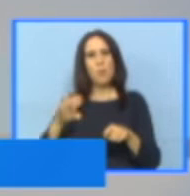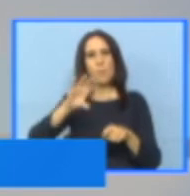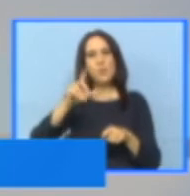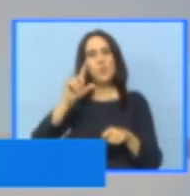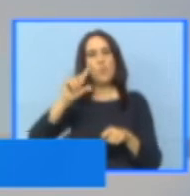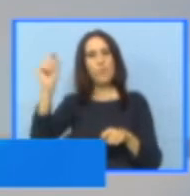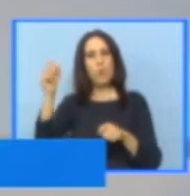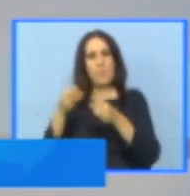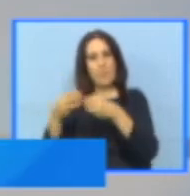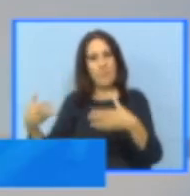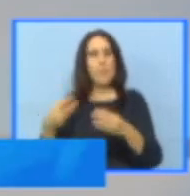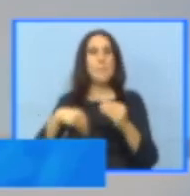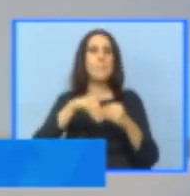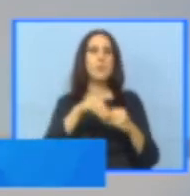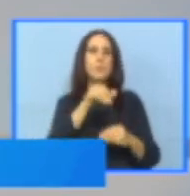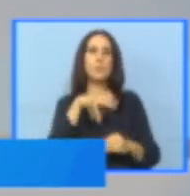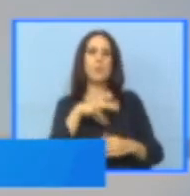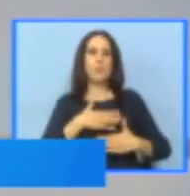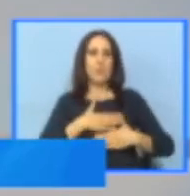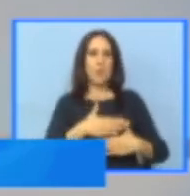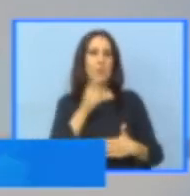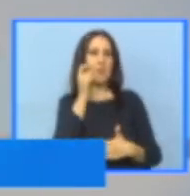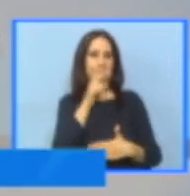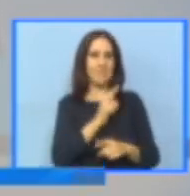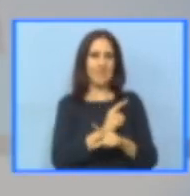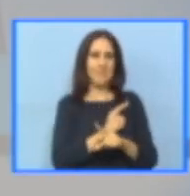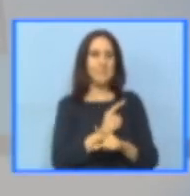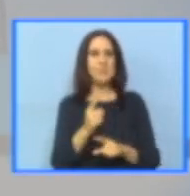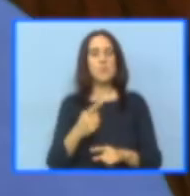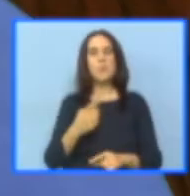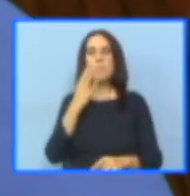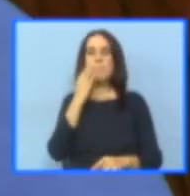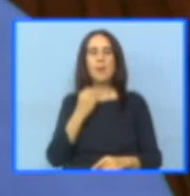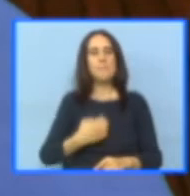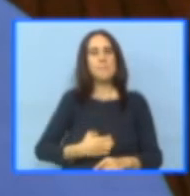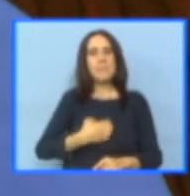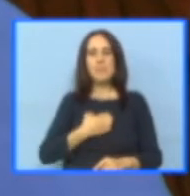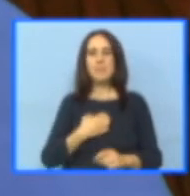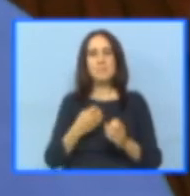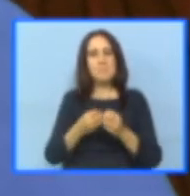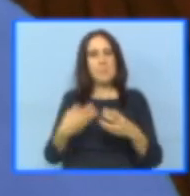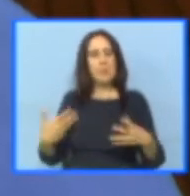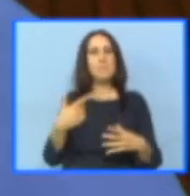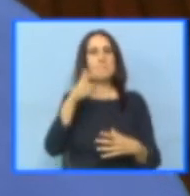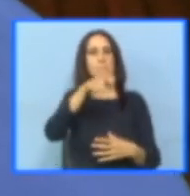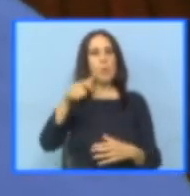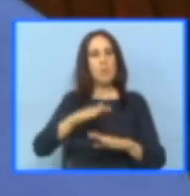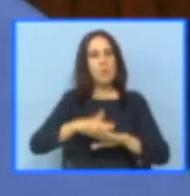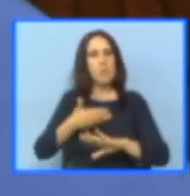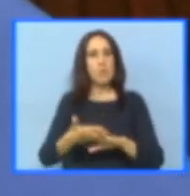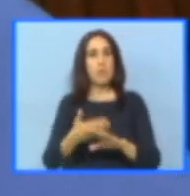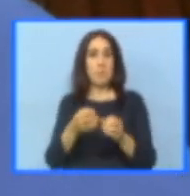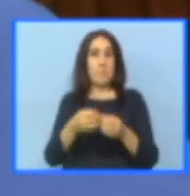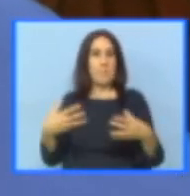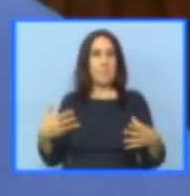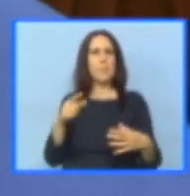fazem voluntariado em Portugal. Eu acho que cada vez mais as pessoas sentem que podem dar mais e daí também este aumento. Nos últimos anos